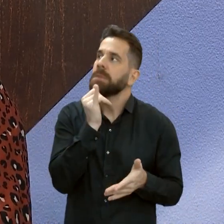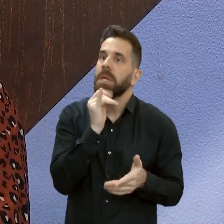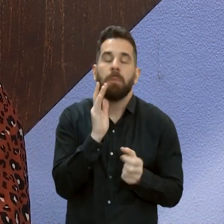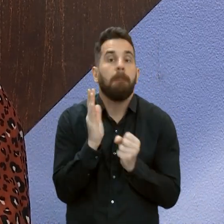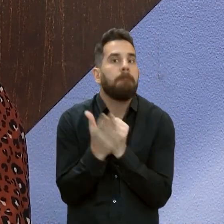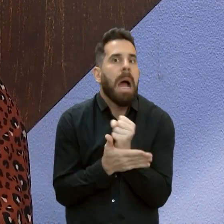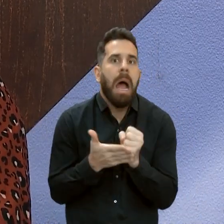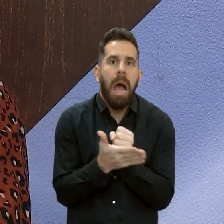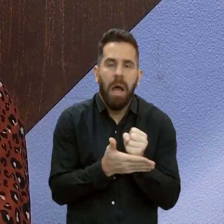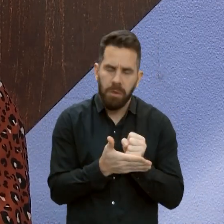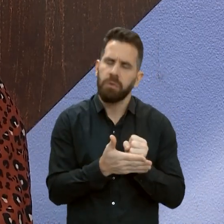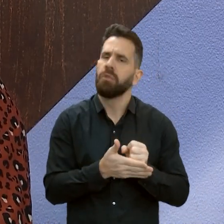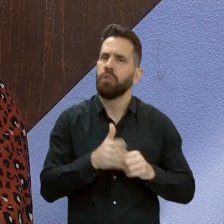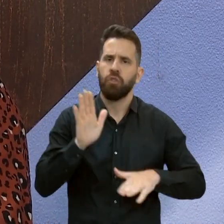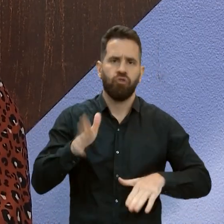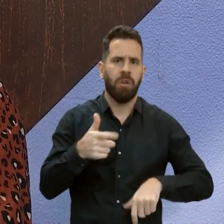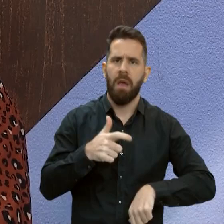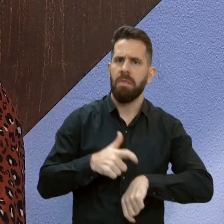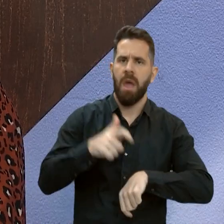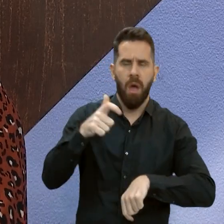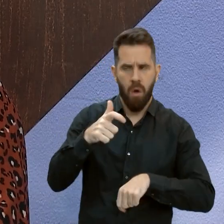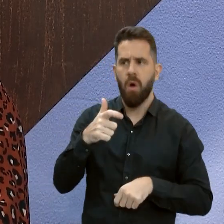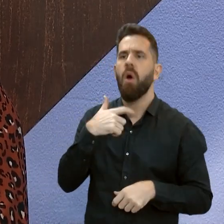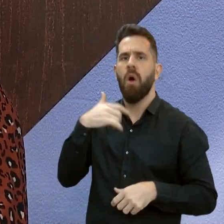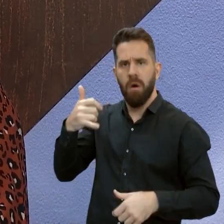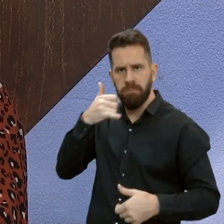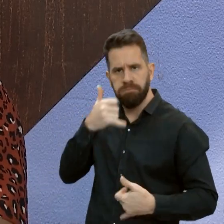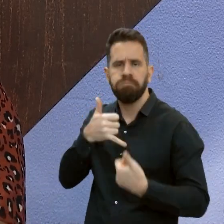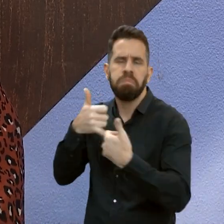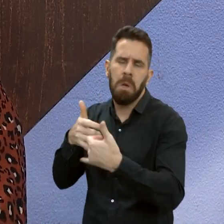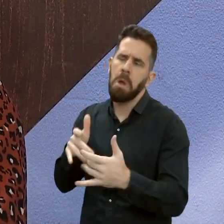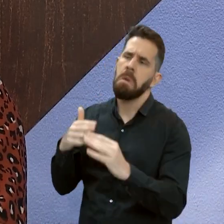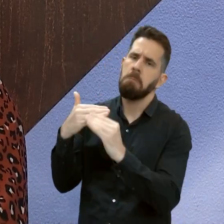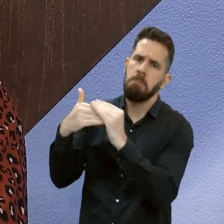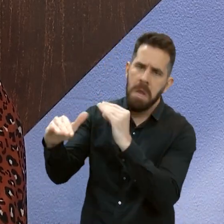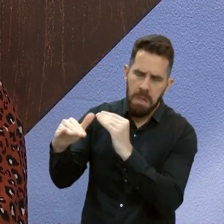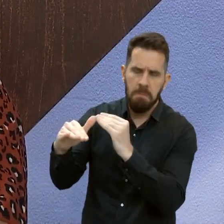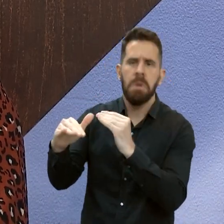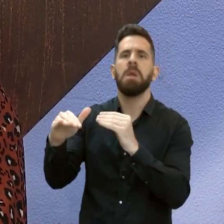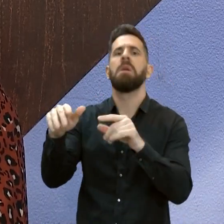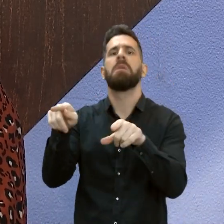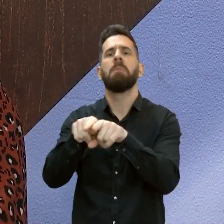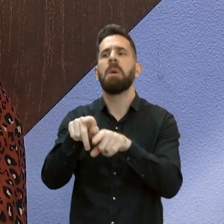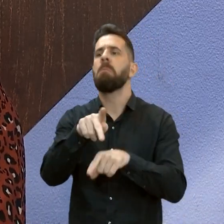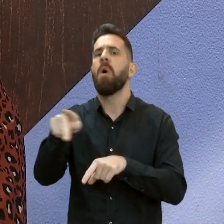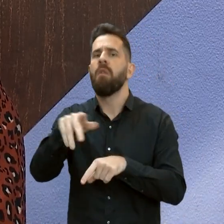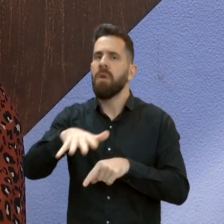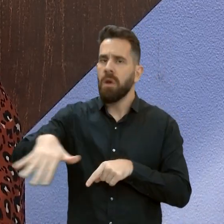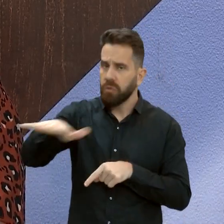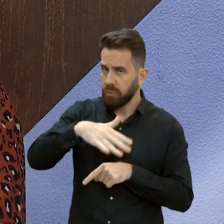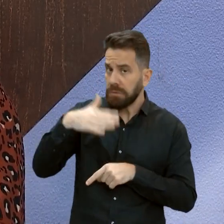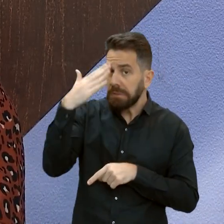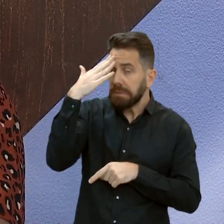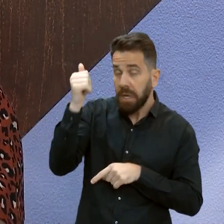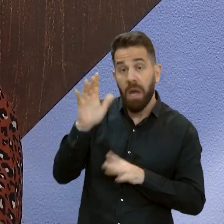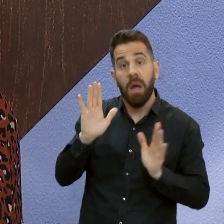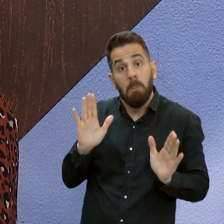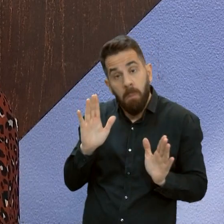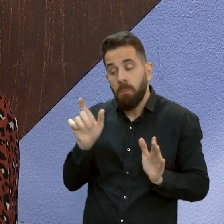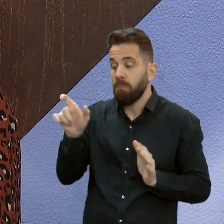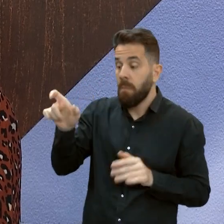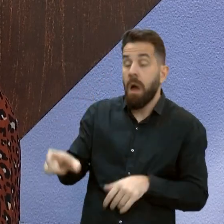em contato com a coordenação de curso, manda um e-mail para os docentes que eles terão um estudante